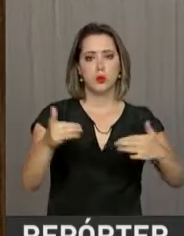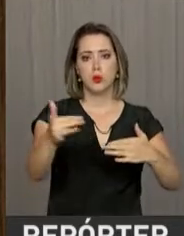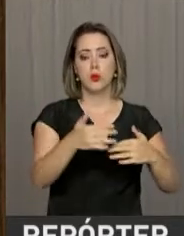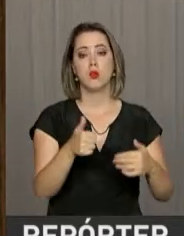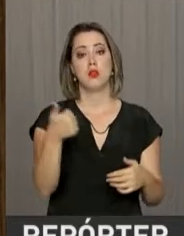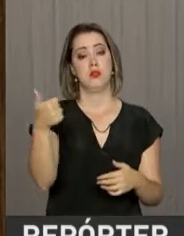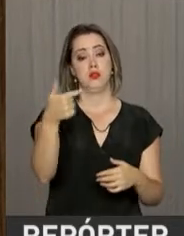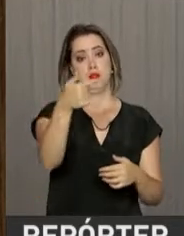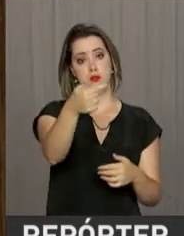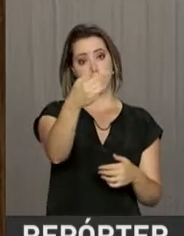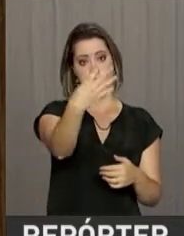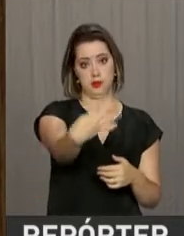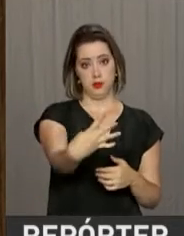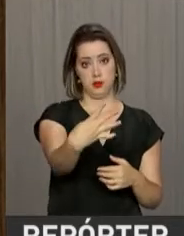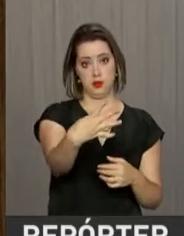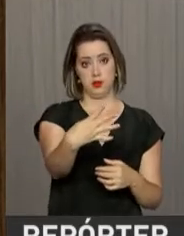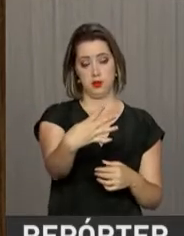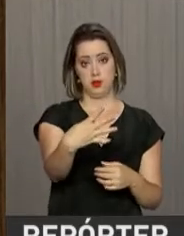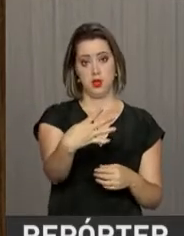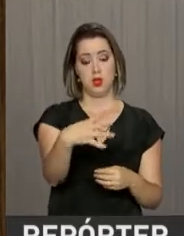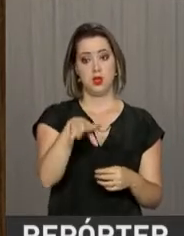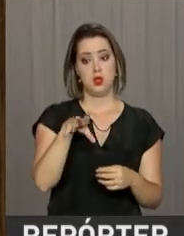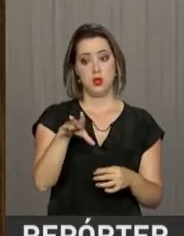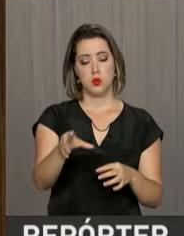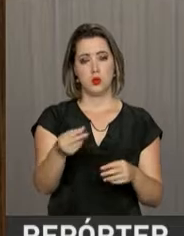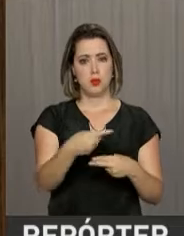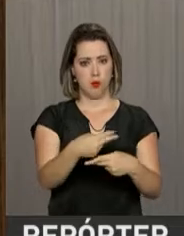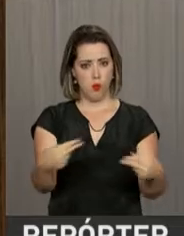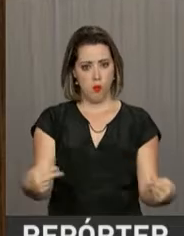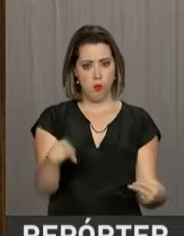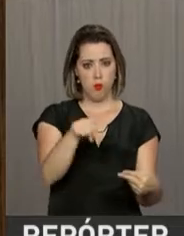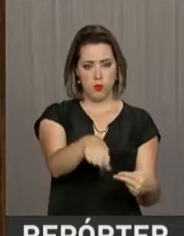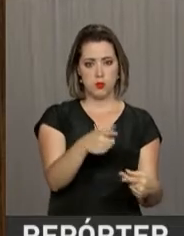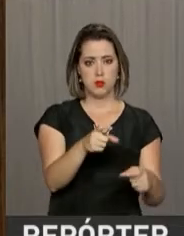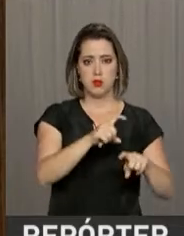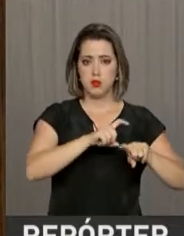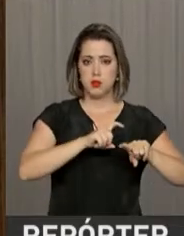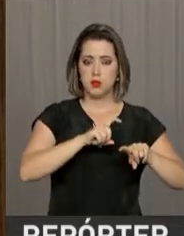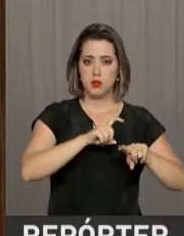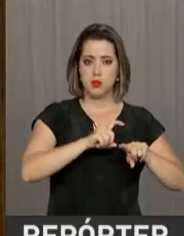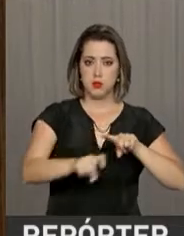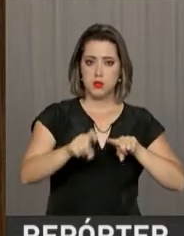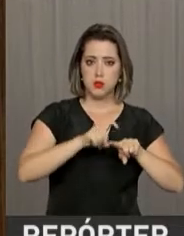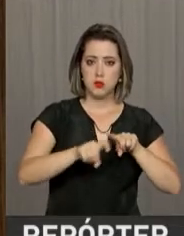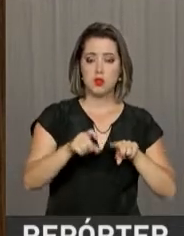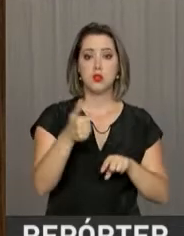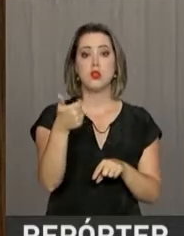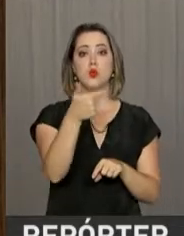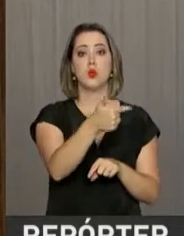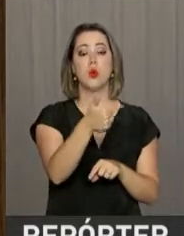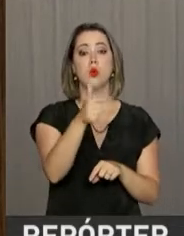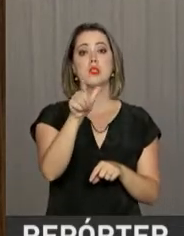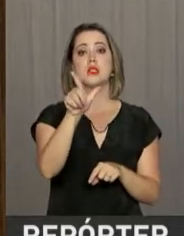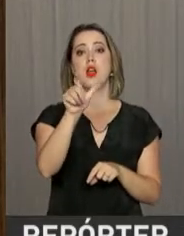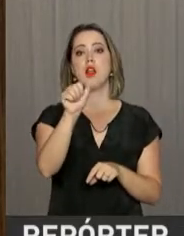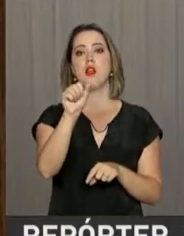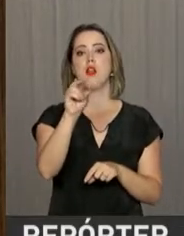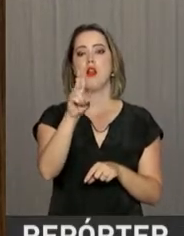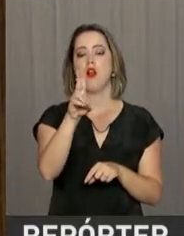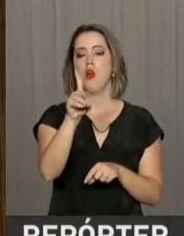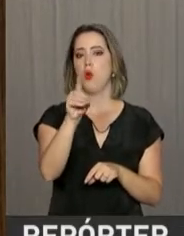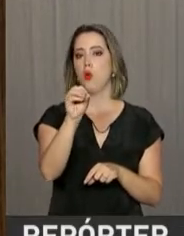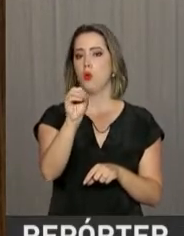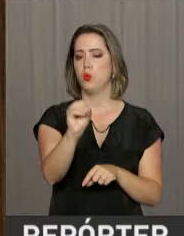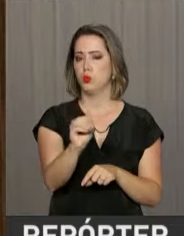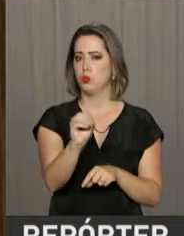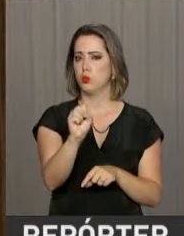174 amostras nesses 21 frigoríficos e produzidos 12 laudos. E que nesses 12 laudos